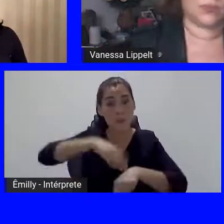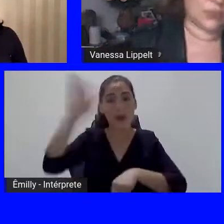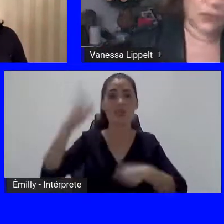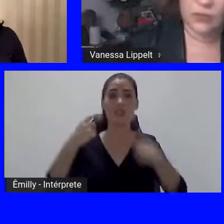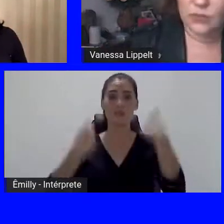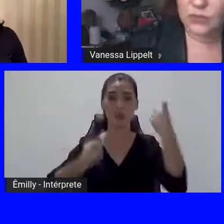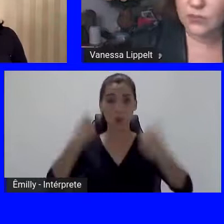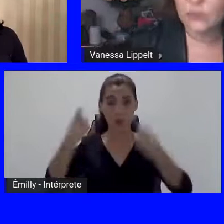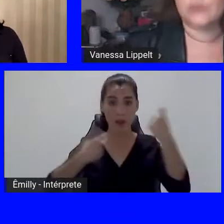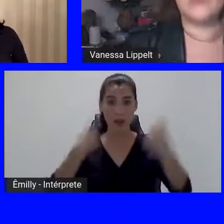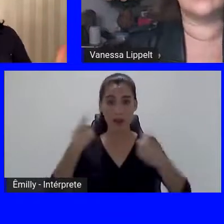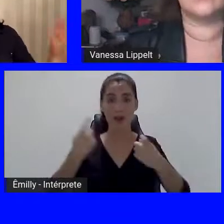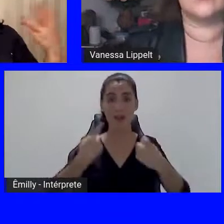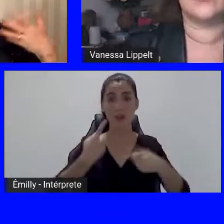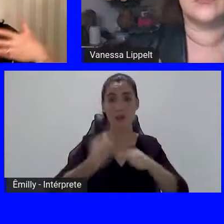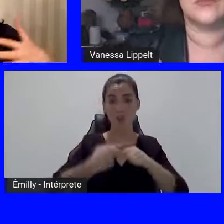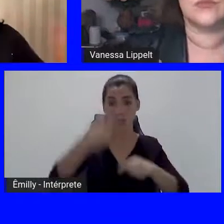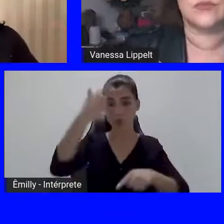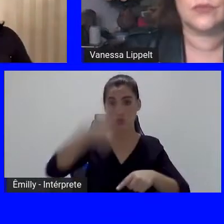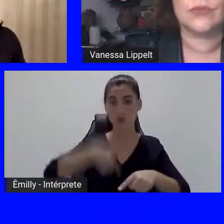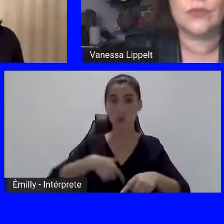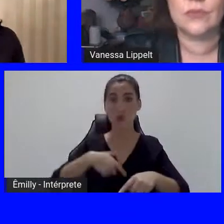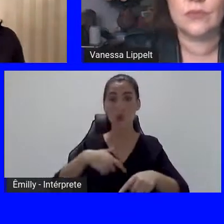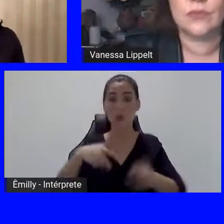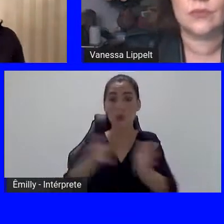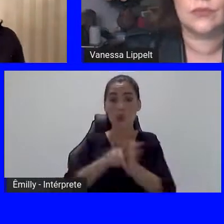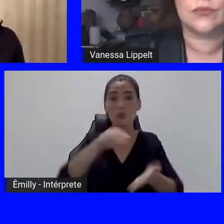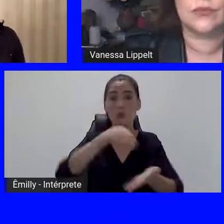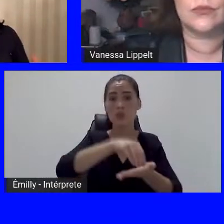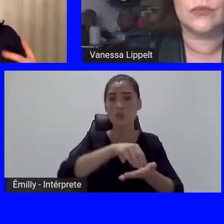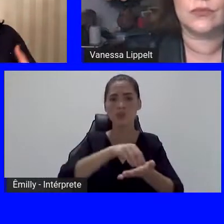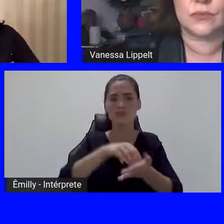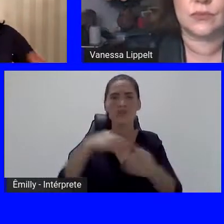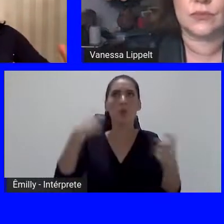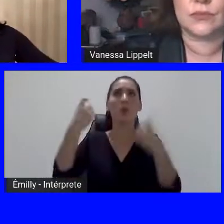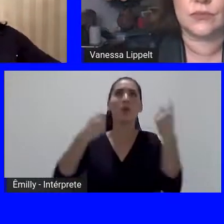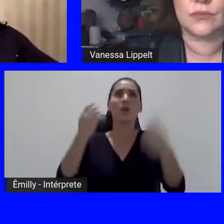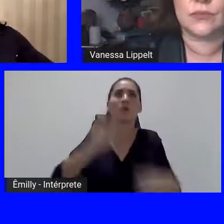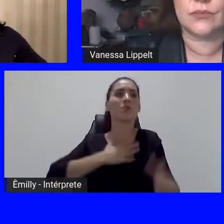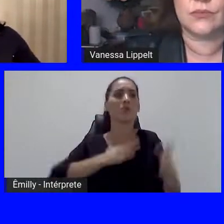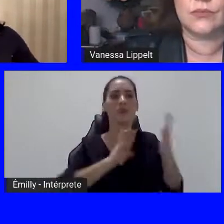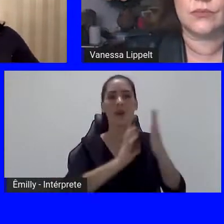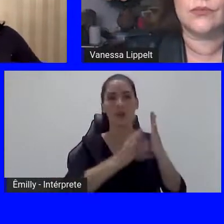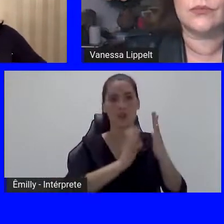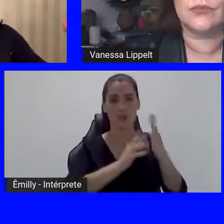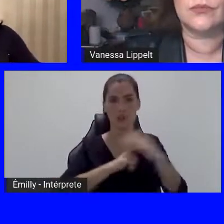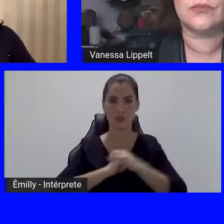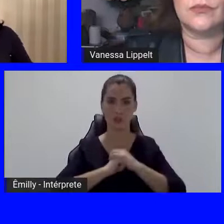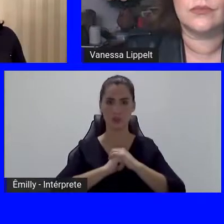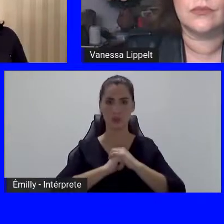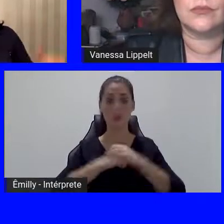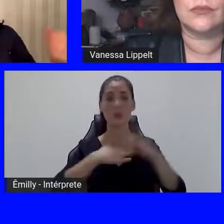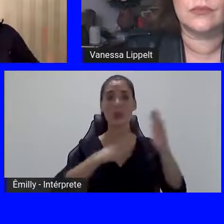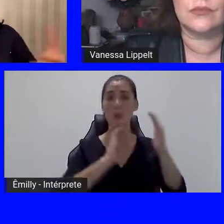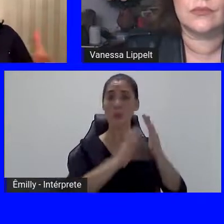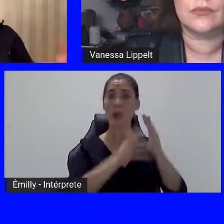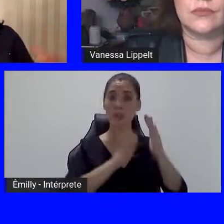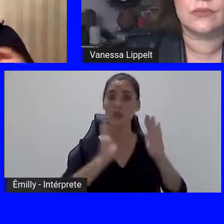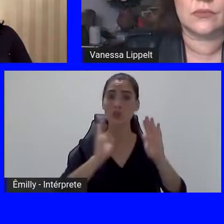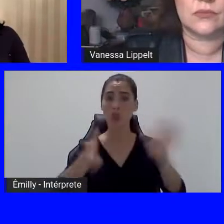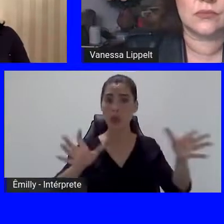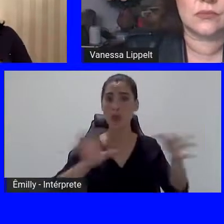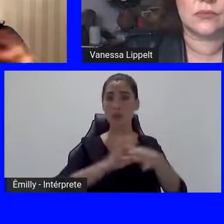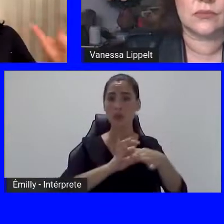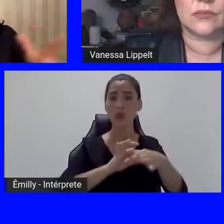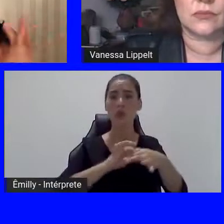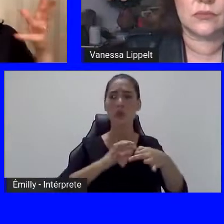deu, já palavrou. O meu partido, a executiva, já se reuniu. Meu partido já está buscando outros parceiros. Final de março, se União